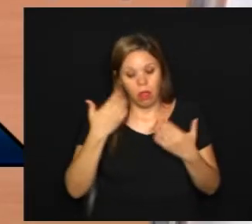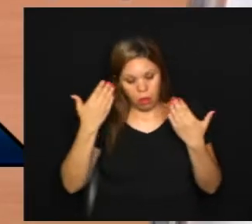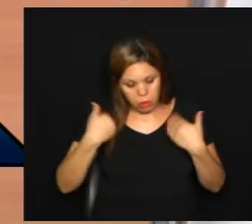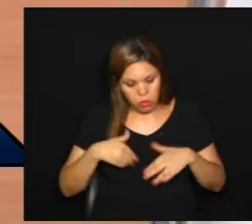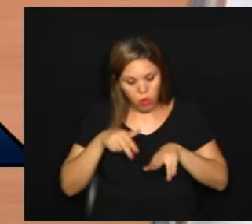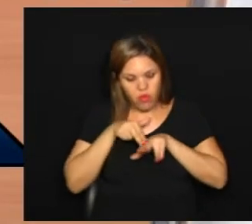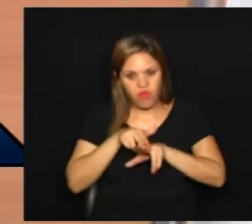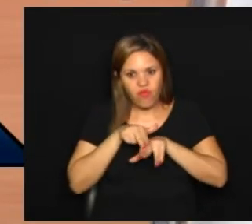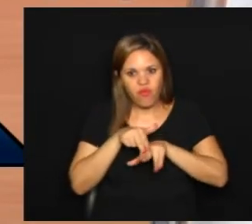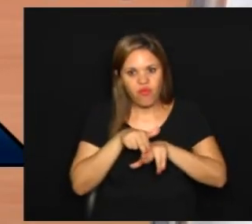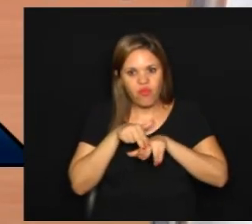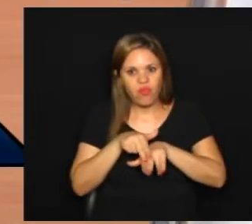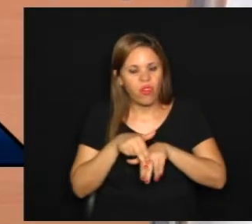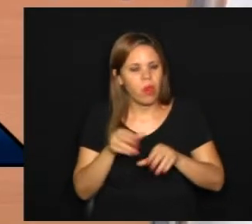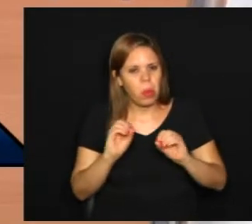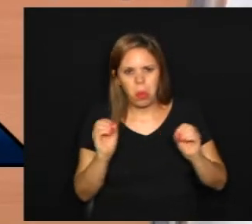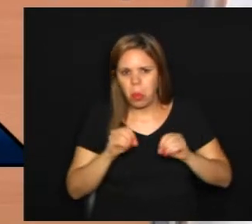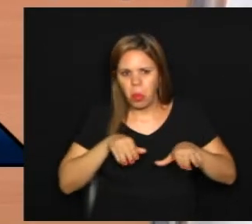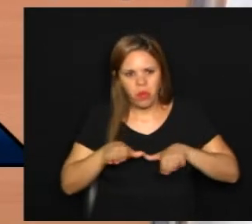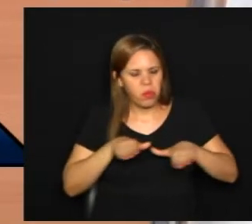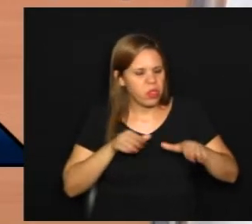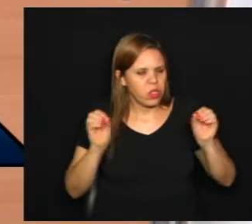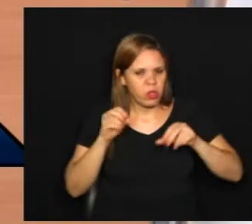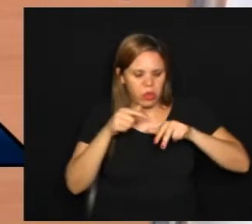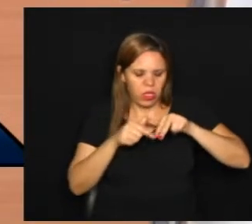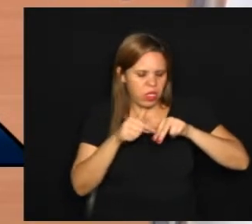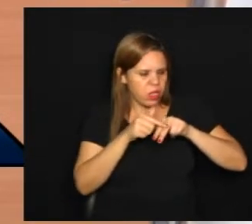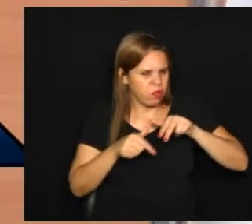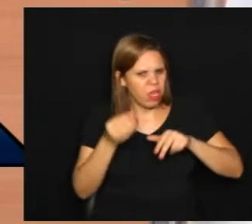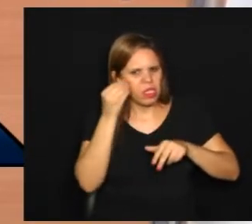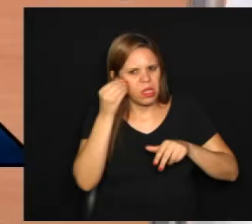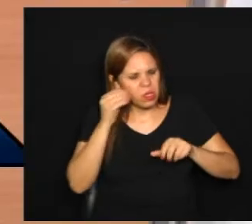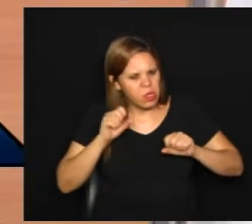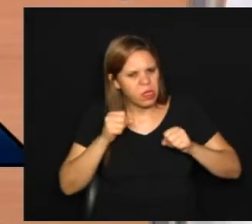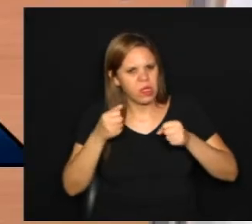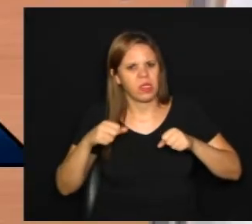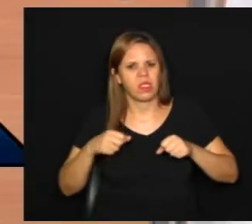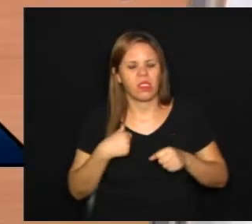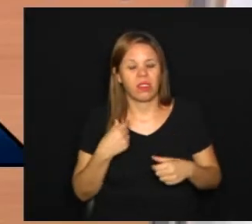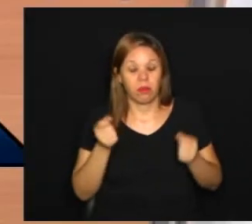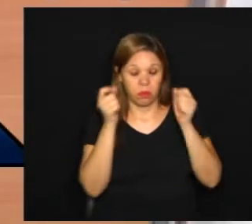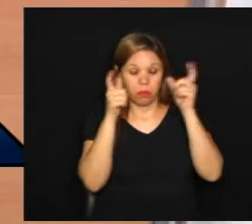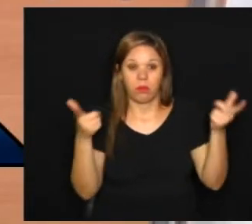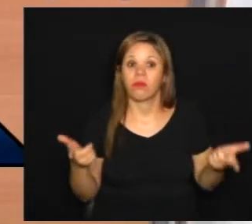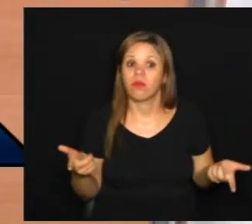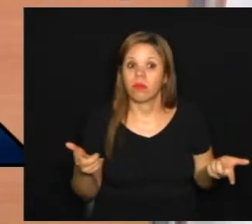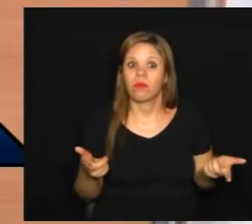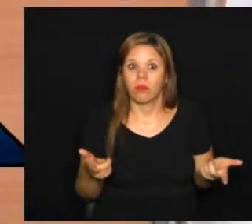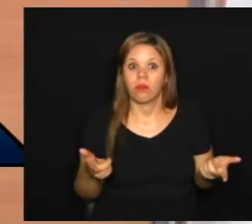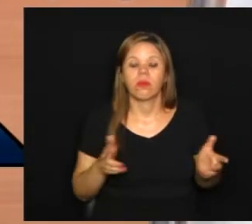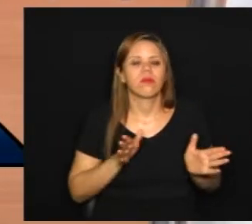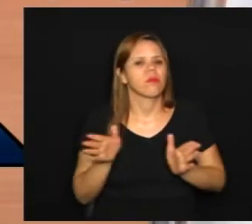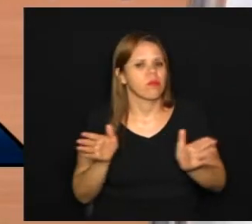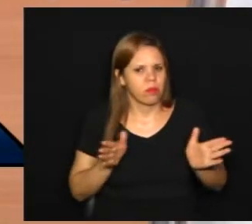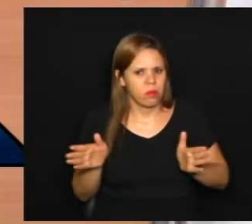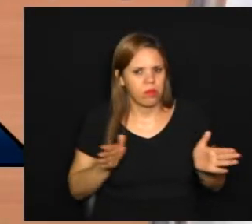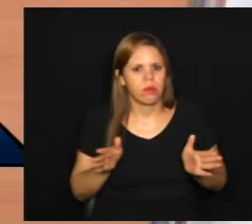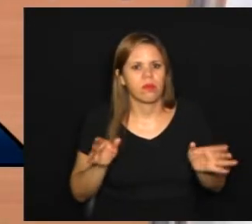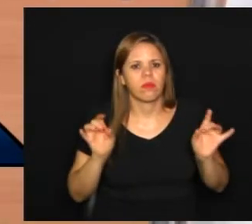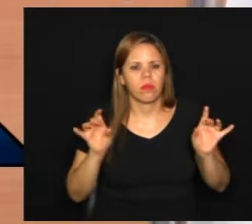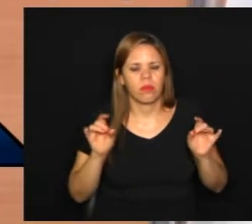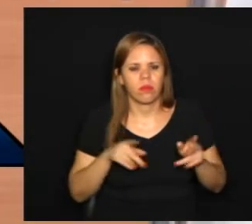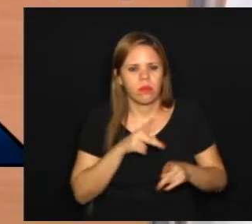skate, sem a movimentação das pernas, tentando se locomover, isso traz um despertar para a questão da acessibilidade, em especial